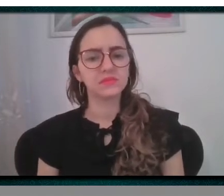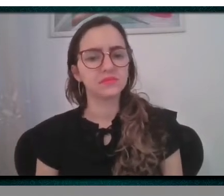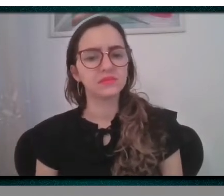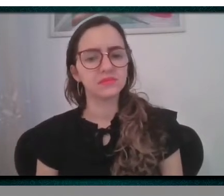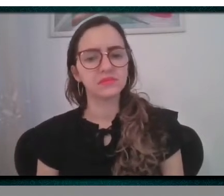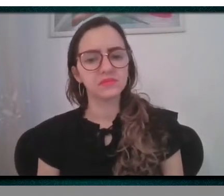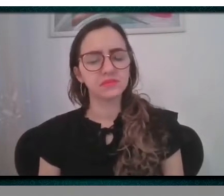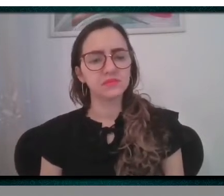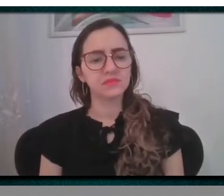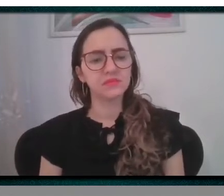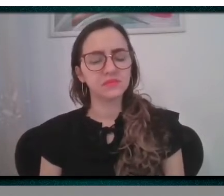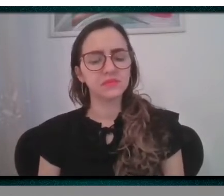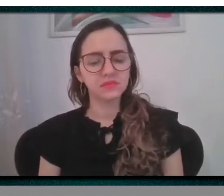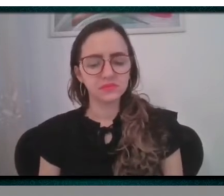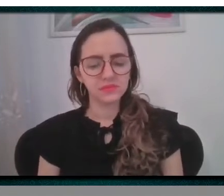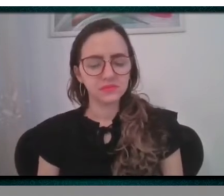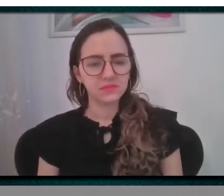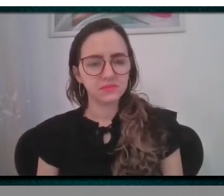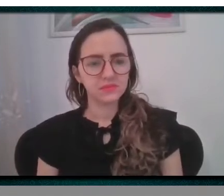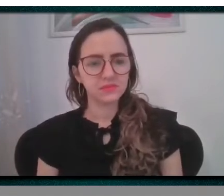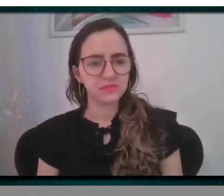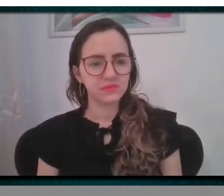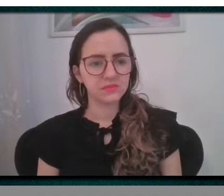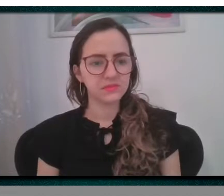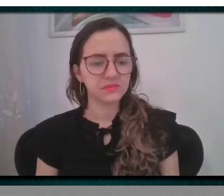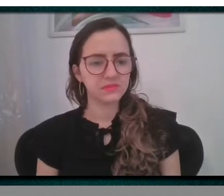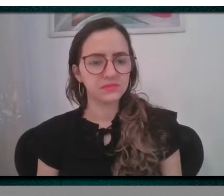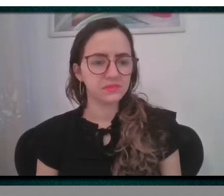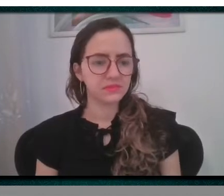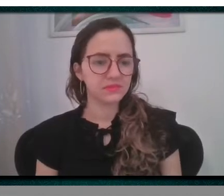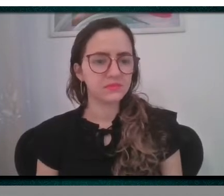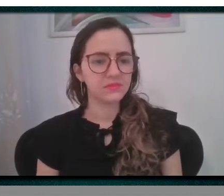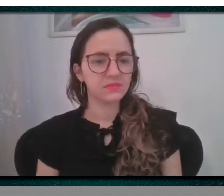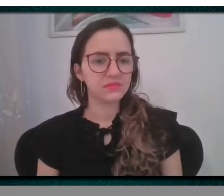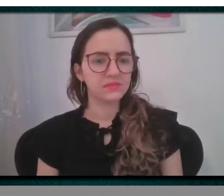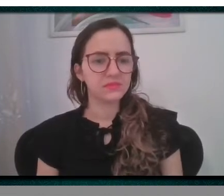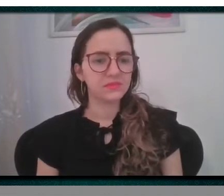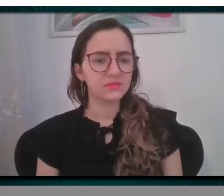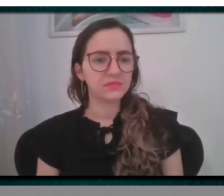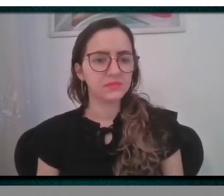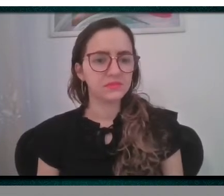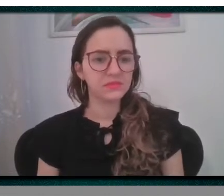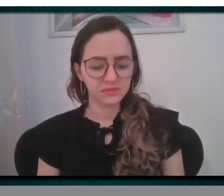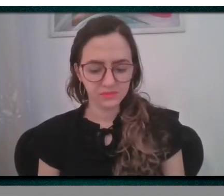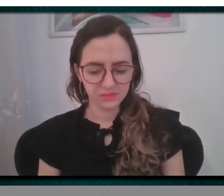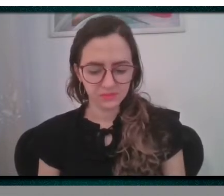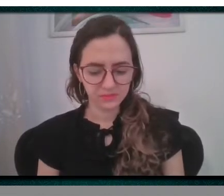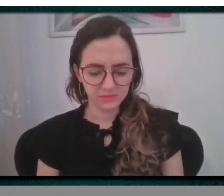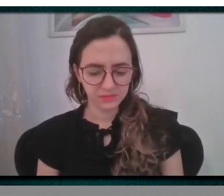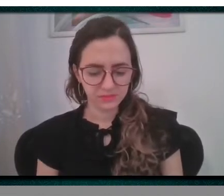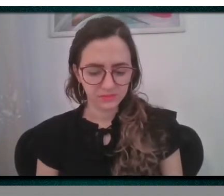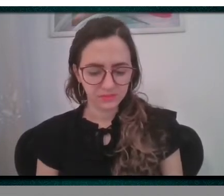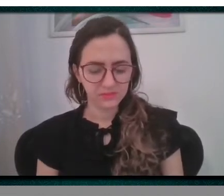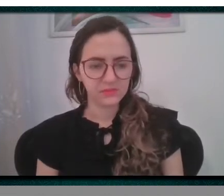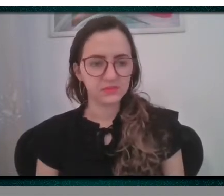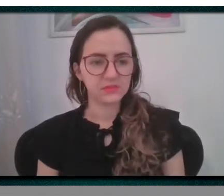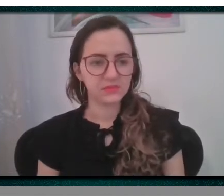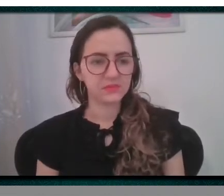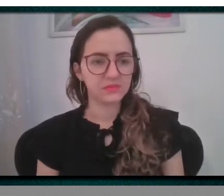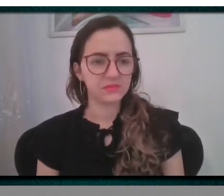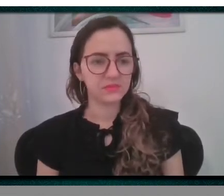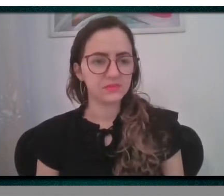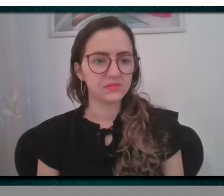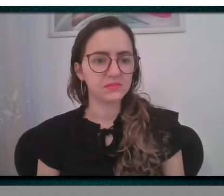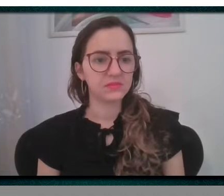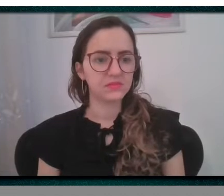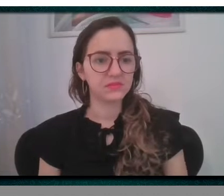organização simples, olha o que acontece aqui, utilizando uma regra de um novo tipo de postura ácida. A gente vai falar sobre